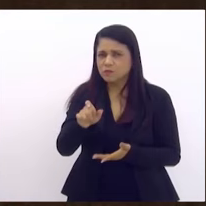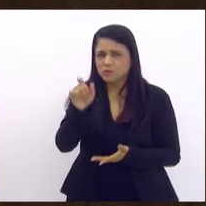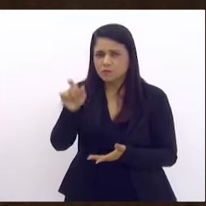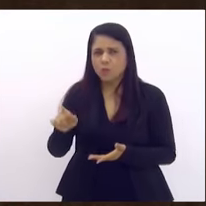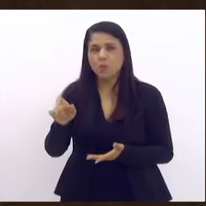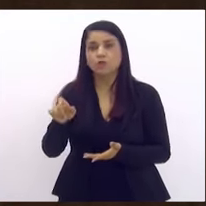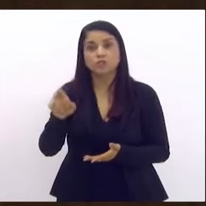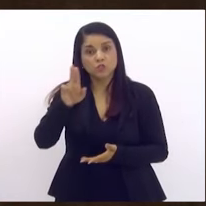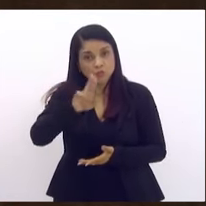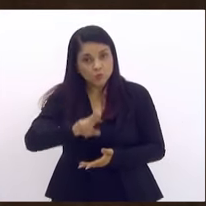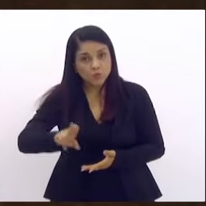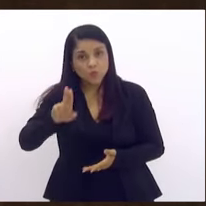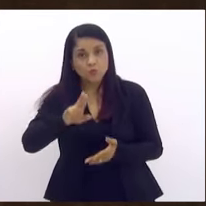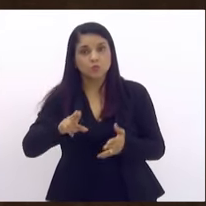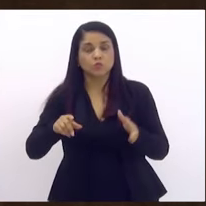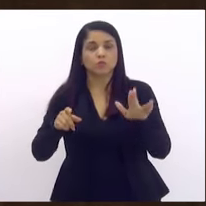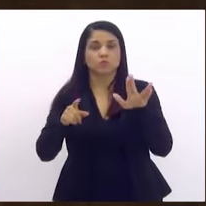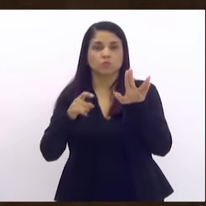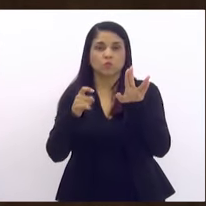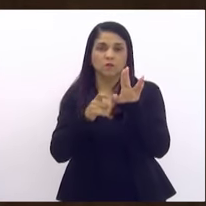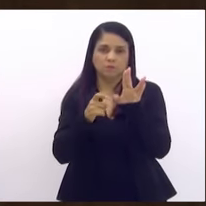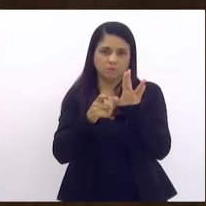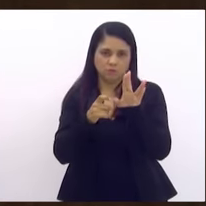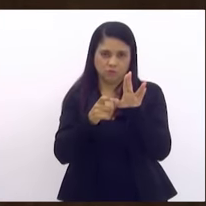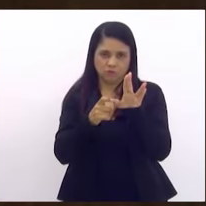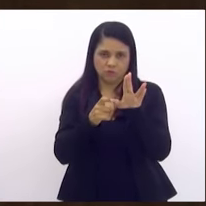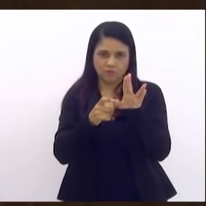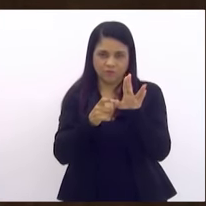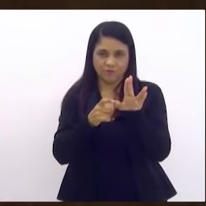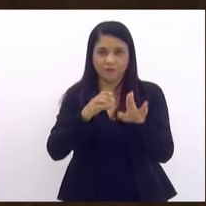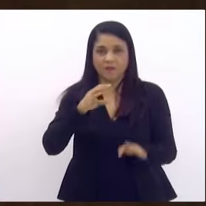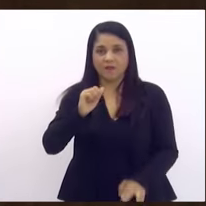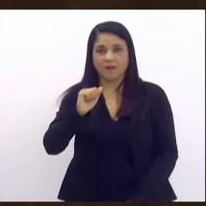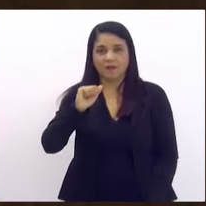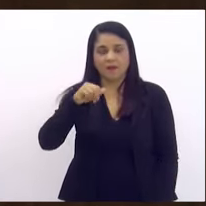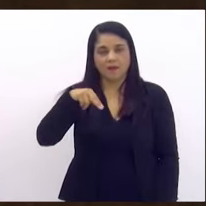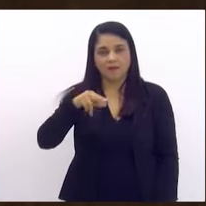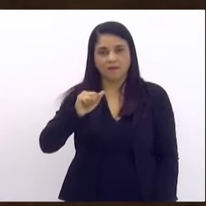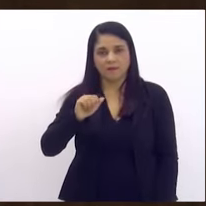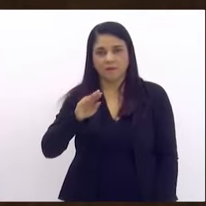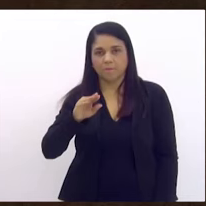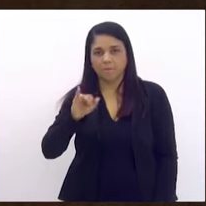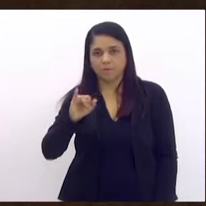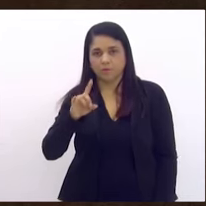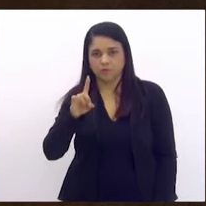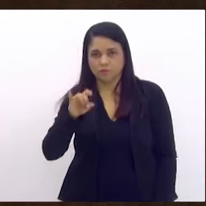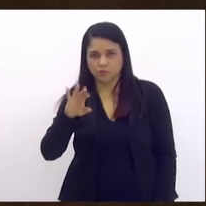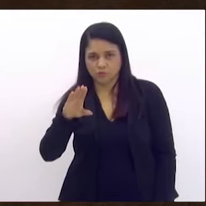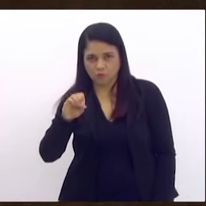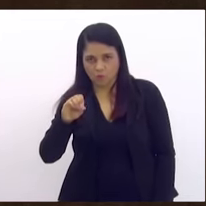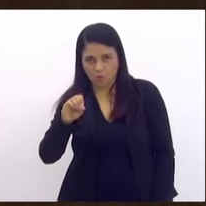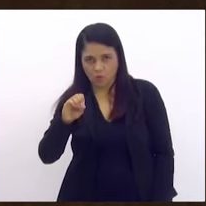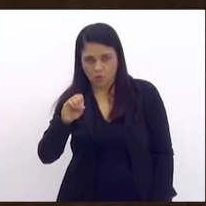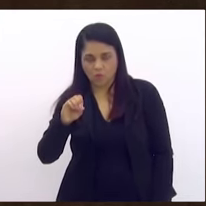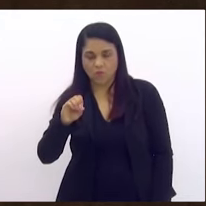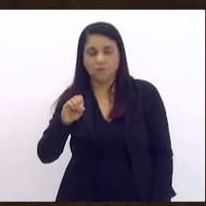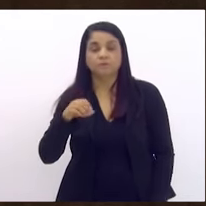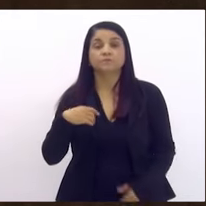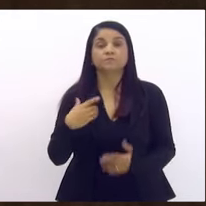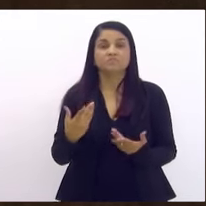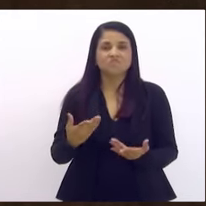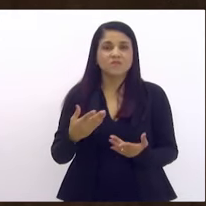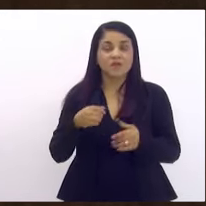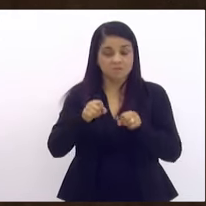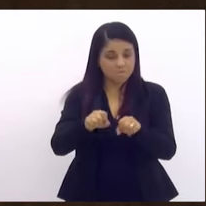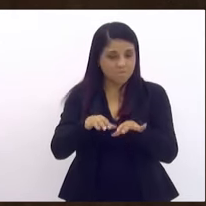são usuárias do canabidiol e tem melhorado a saúde Então esse Parlamento não pode